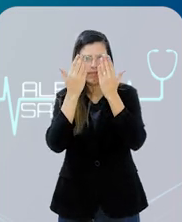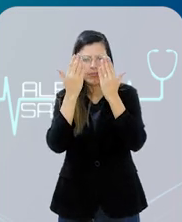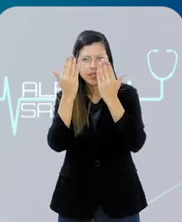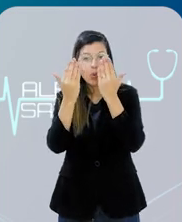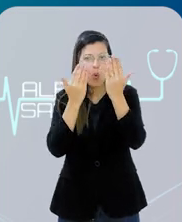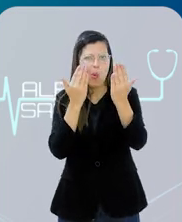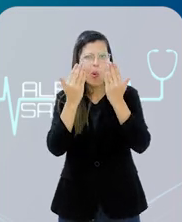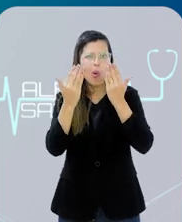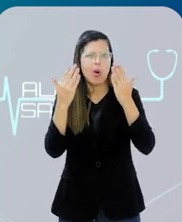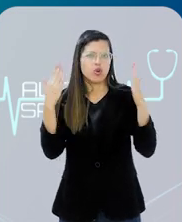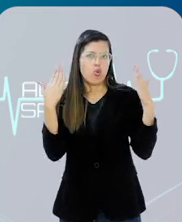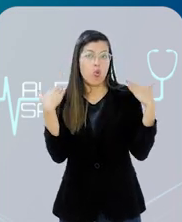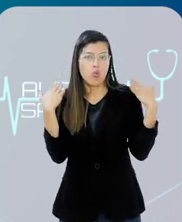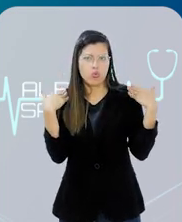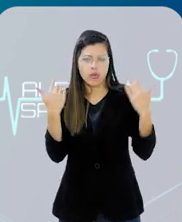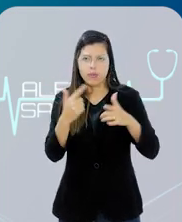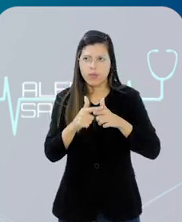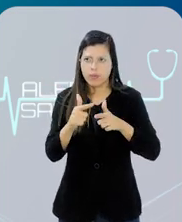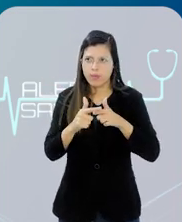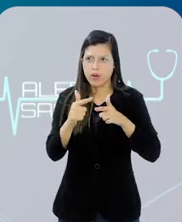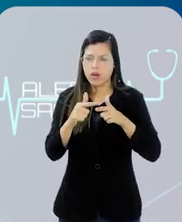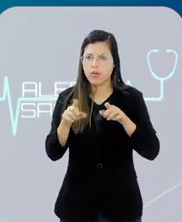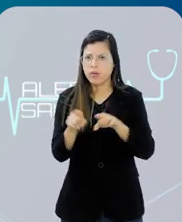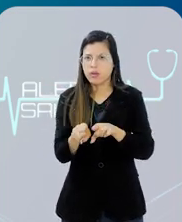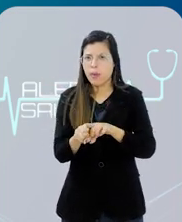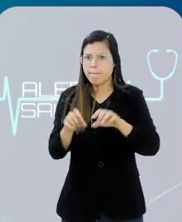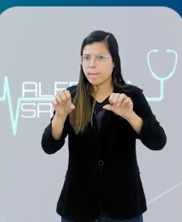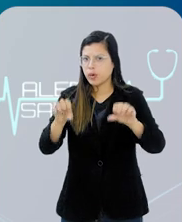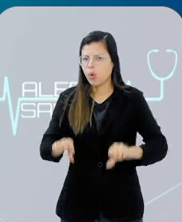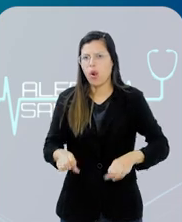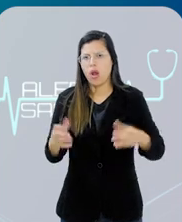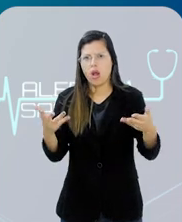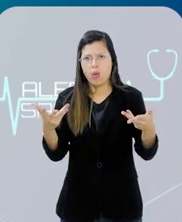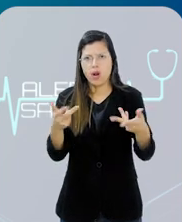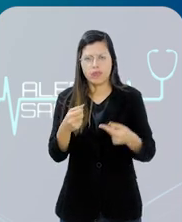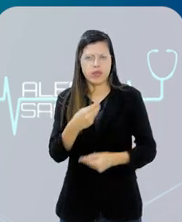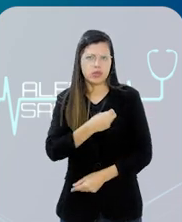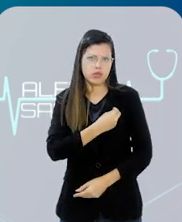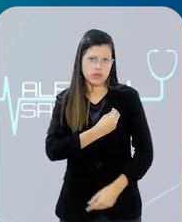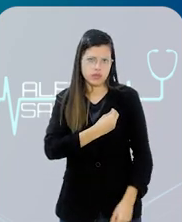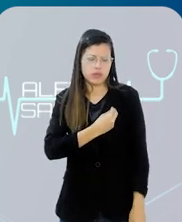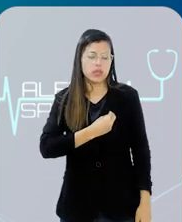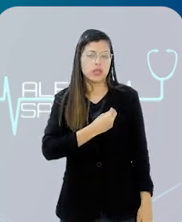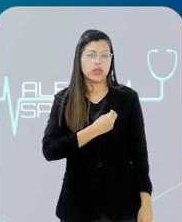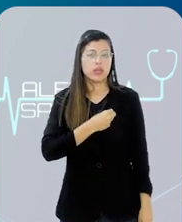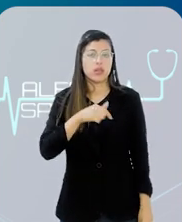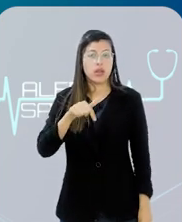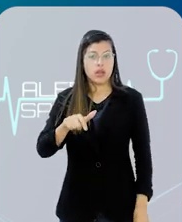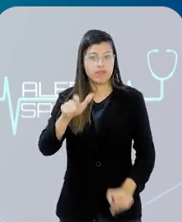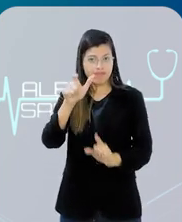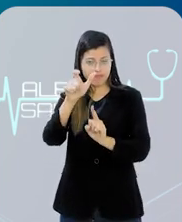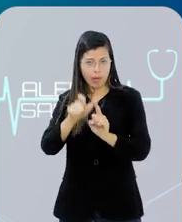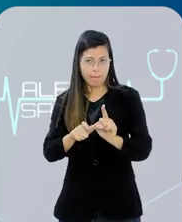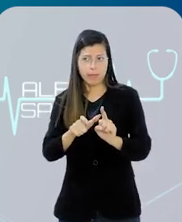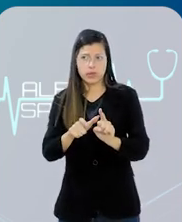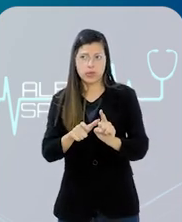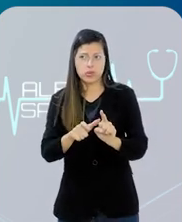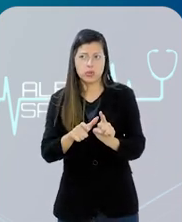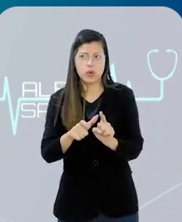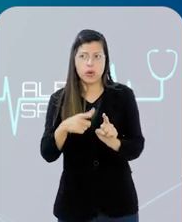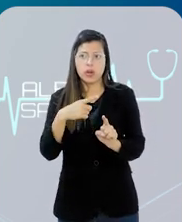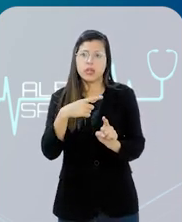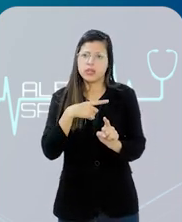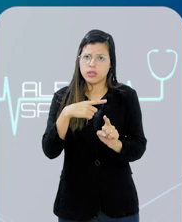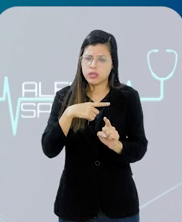coluna, alterações físicas que leva à piora da qualidade física, da qualidade de vida dessa paciente. Essa paciente realmente vai